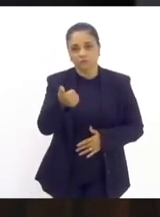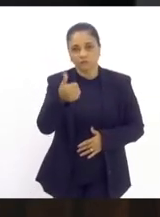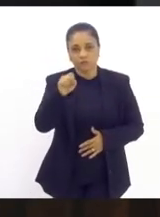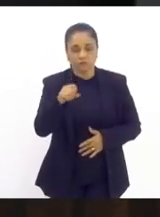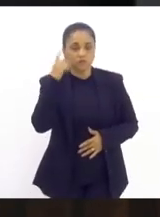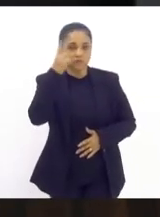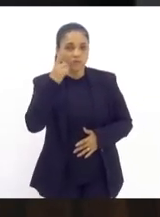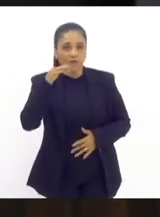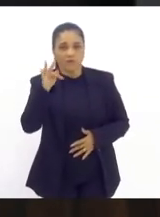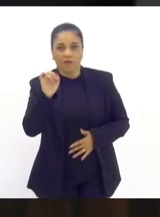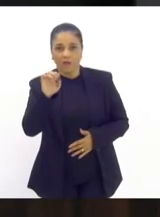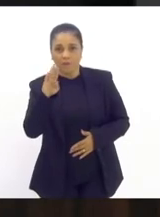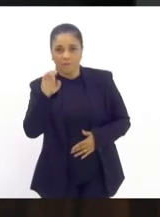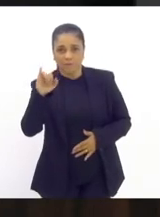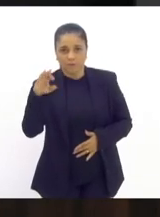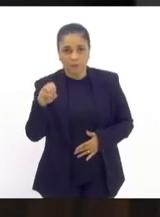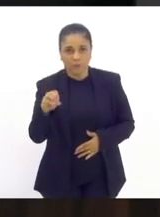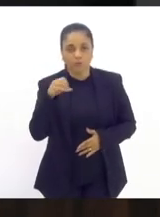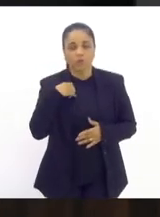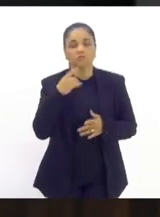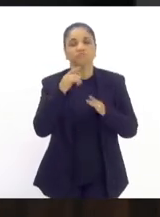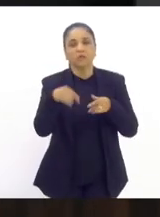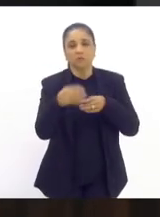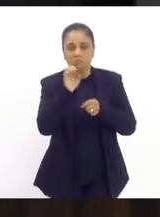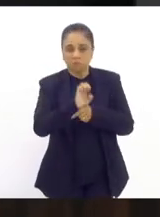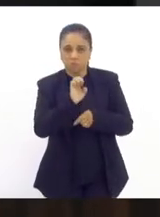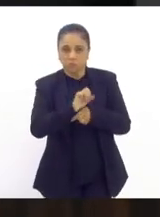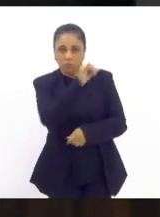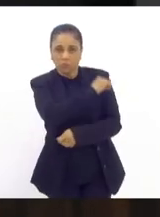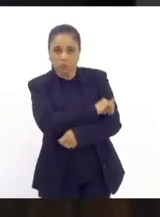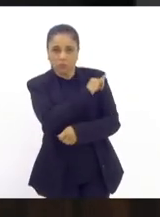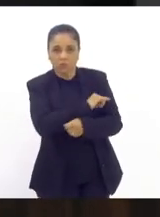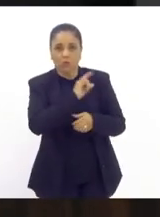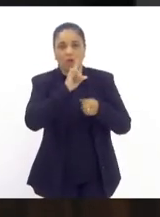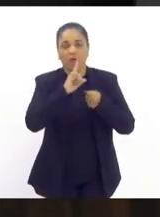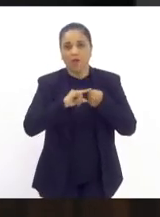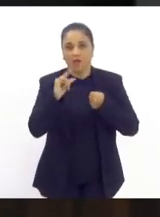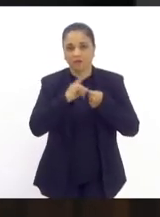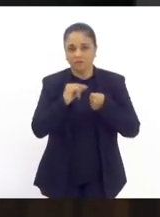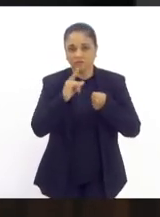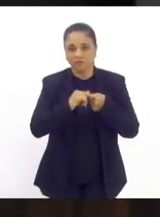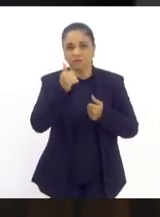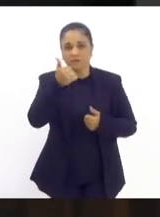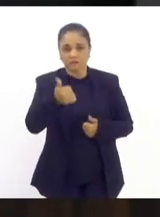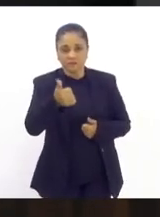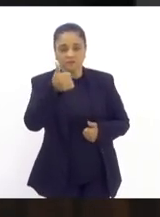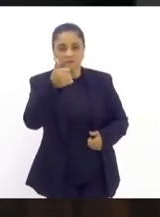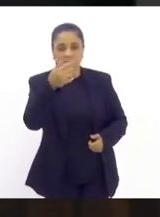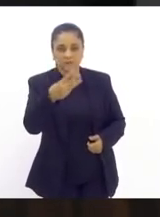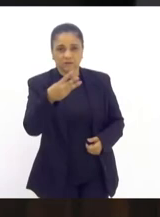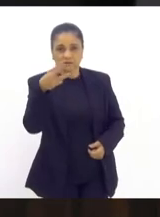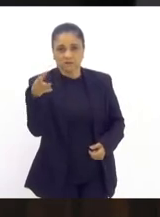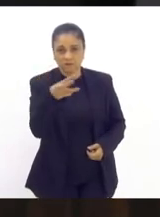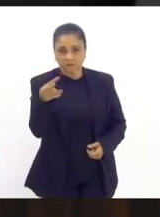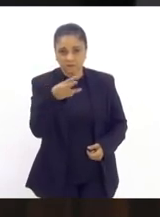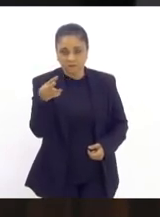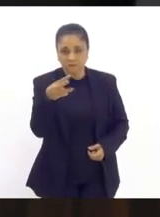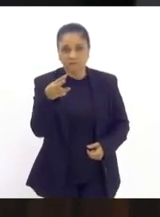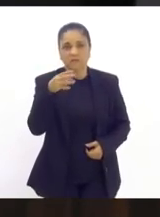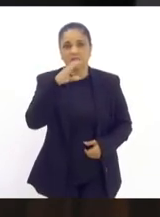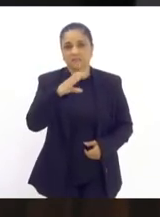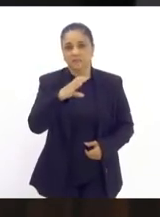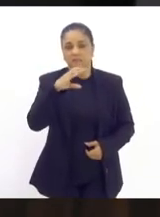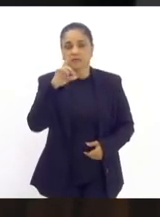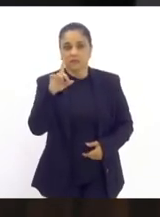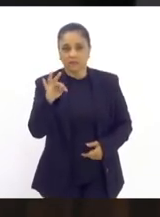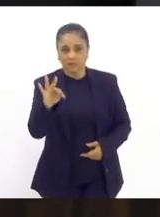Fábio Silva quer regulamenta no âmbito do Estado do Rio de Janeiro o artigo 133 do CTB código